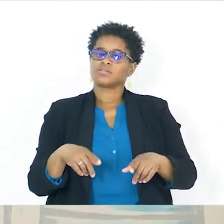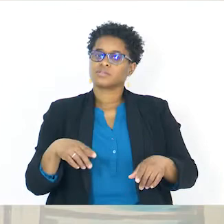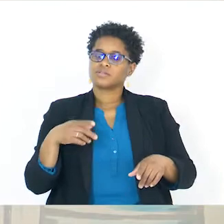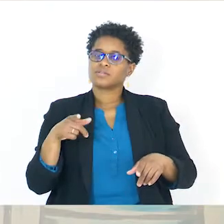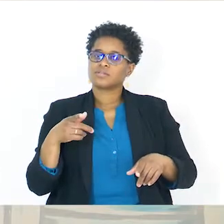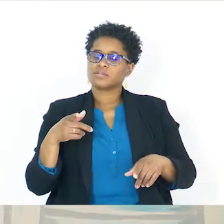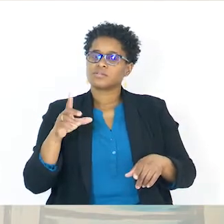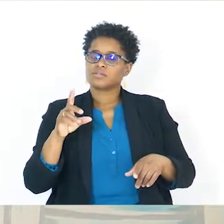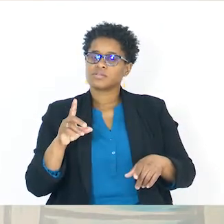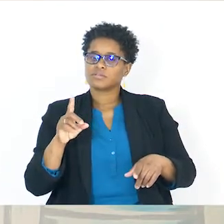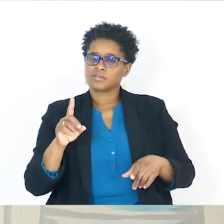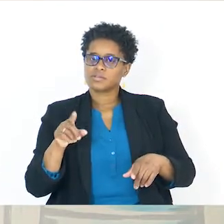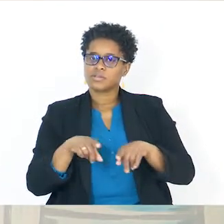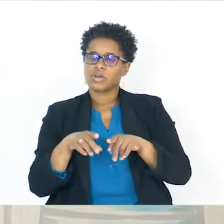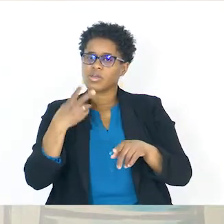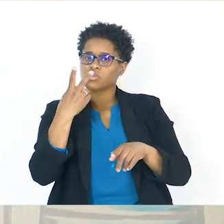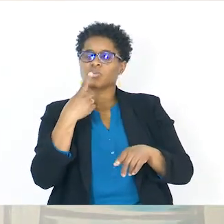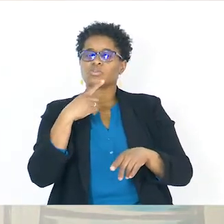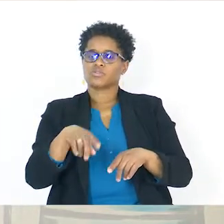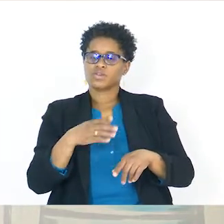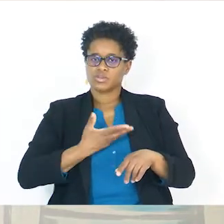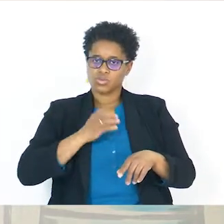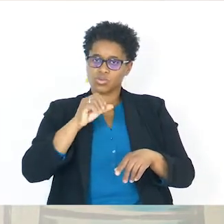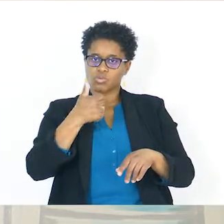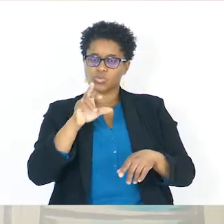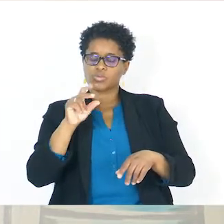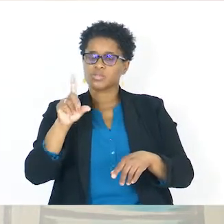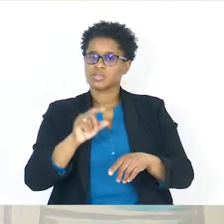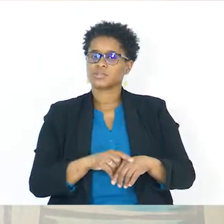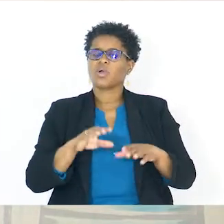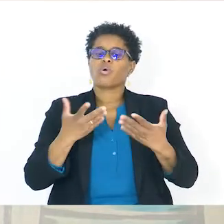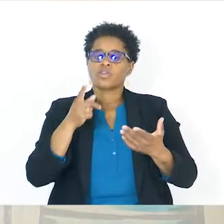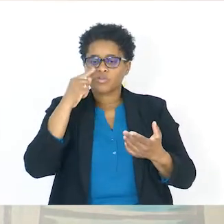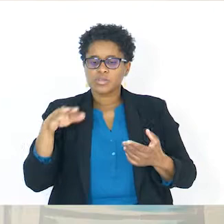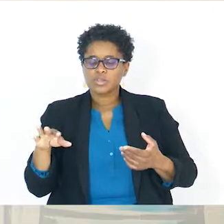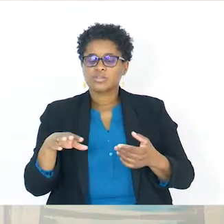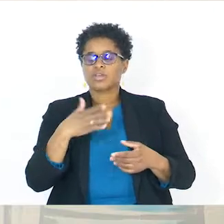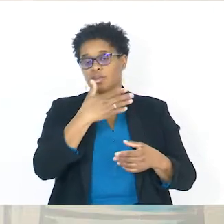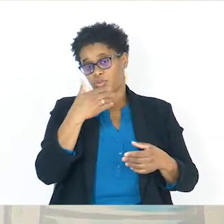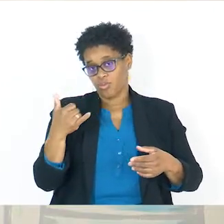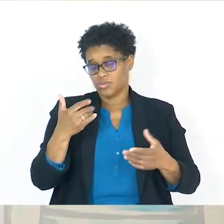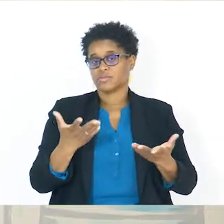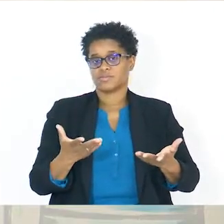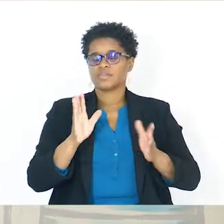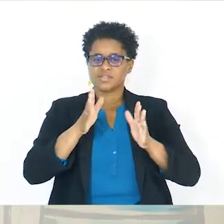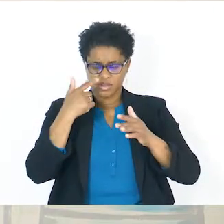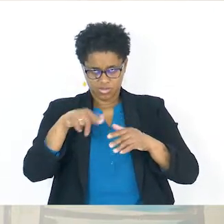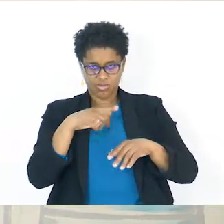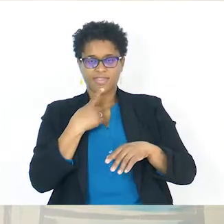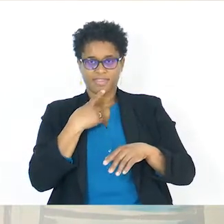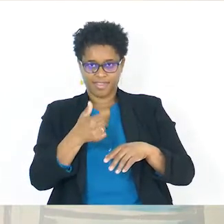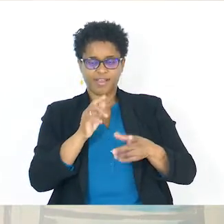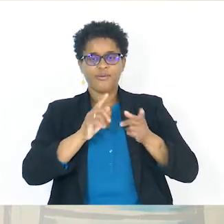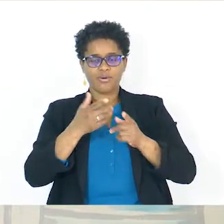dobro. Dobro de 6. Dobro de 6, quanto é que é, meninos? Dobro de 6 é 12. Então, já estão